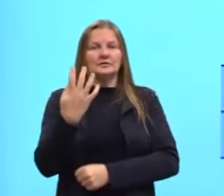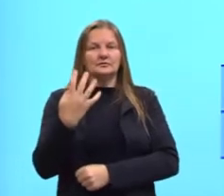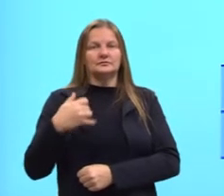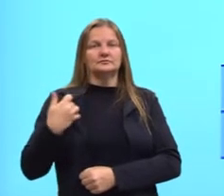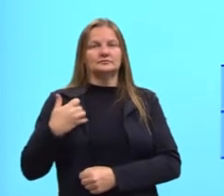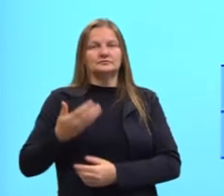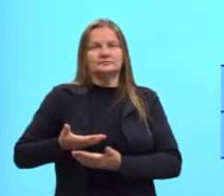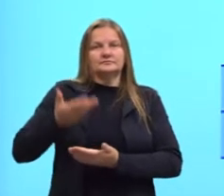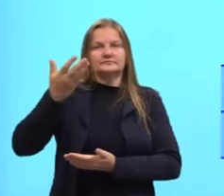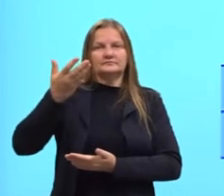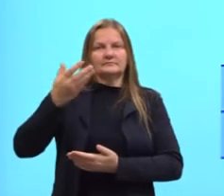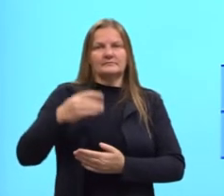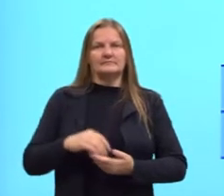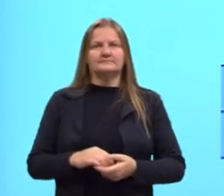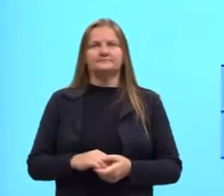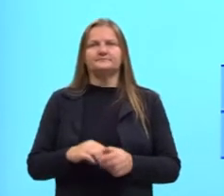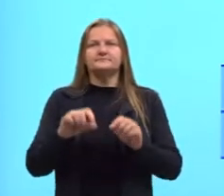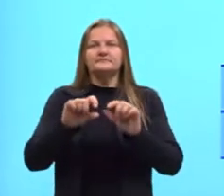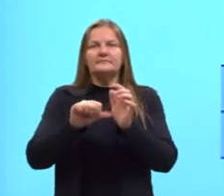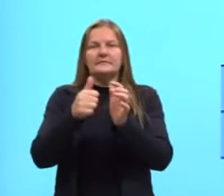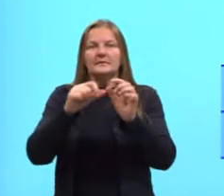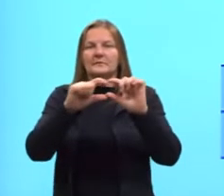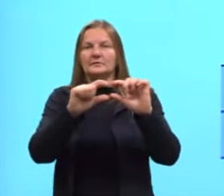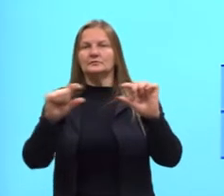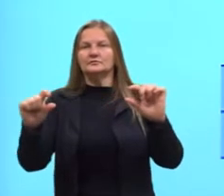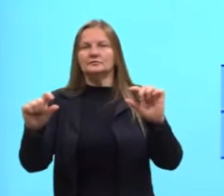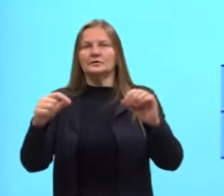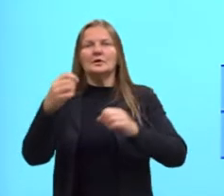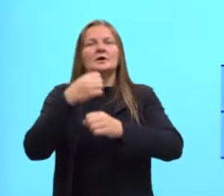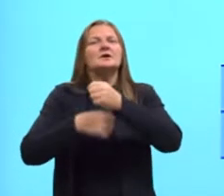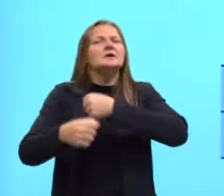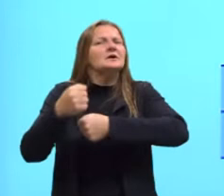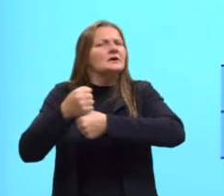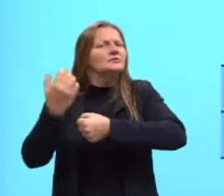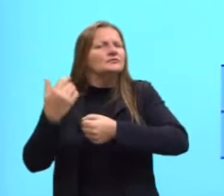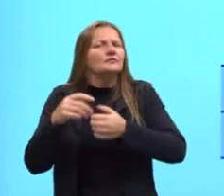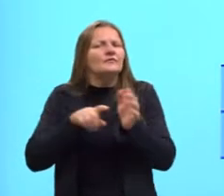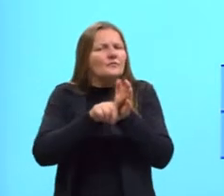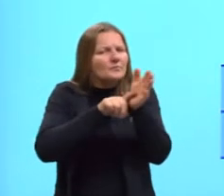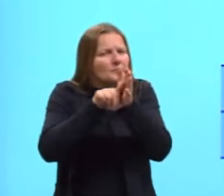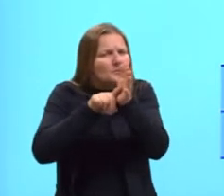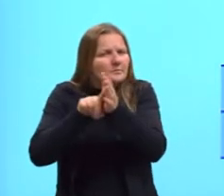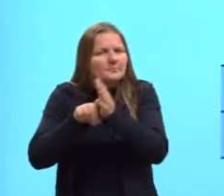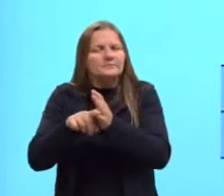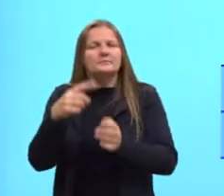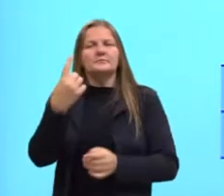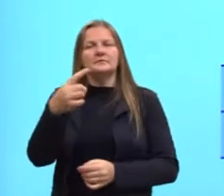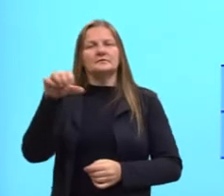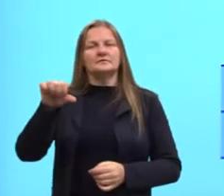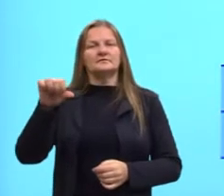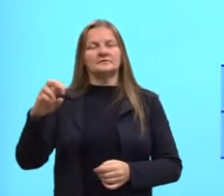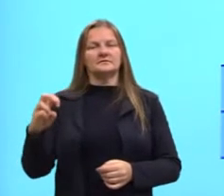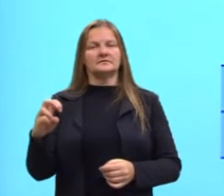anos temos na primeira linha o ano da pesquisa aqui temos